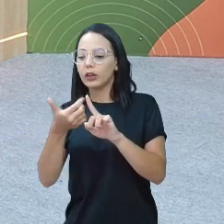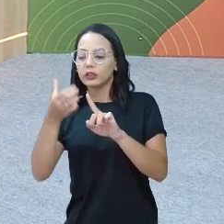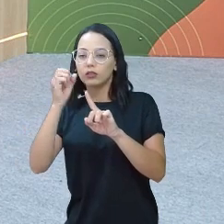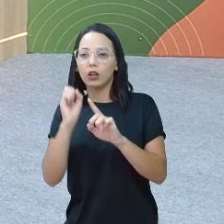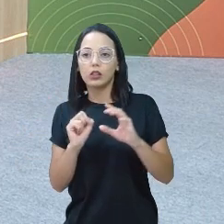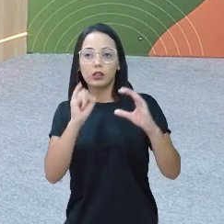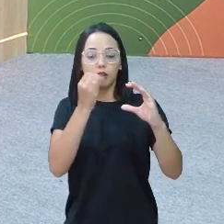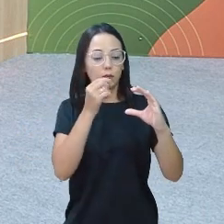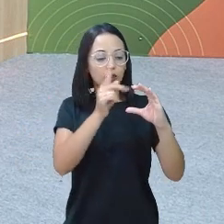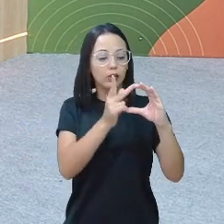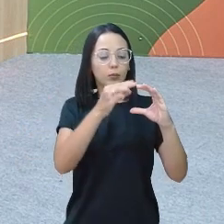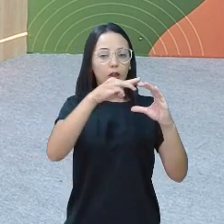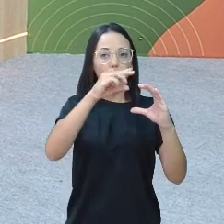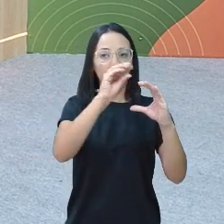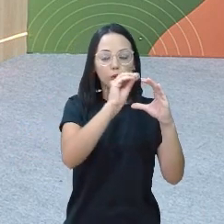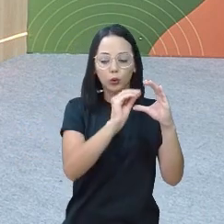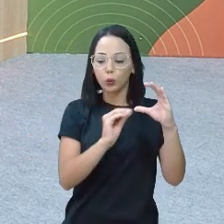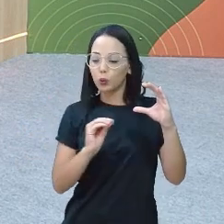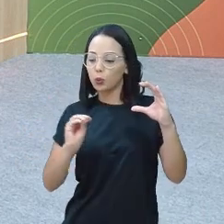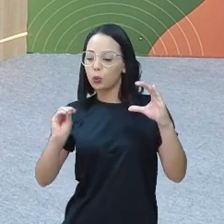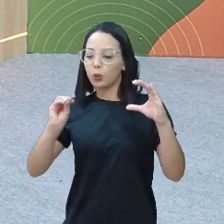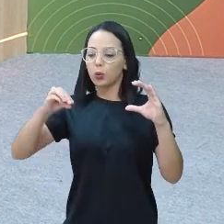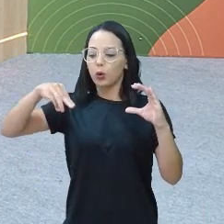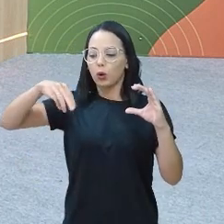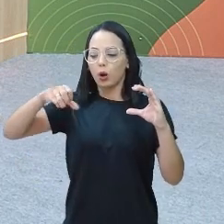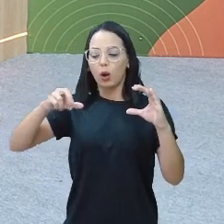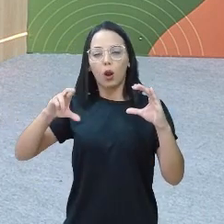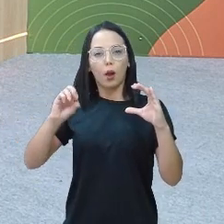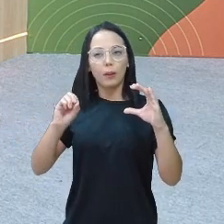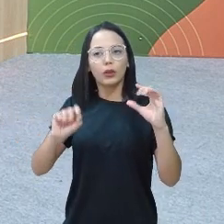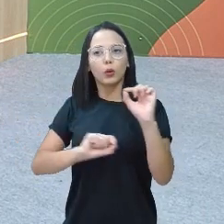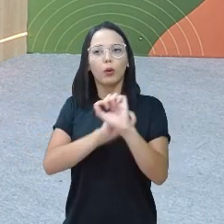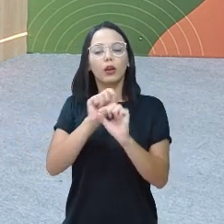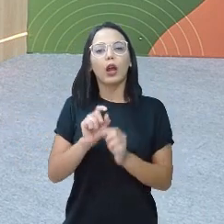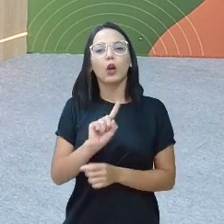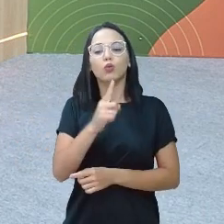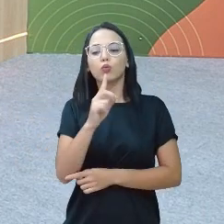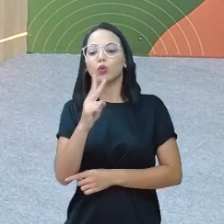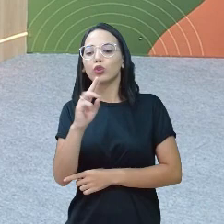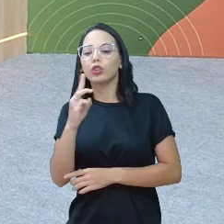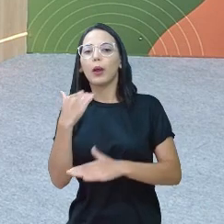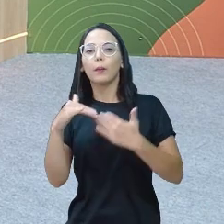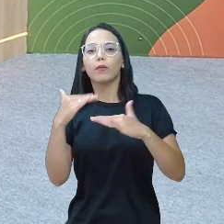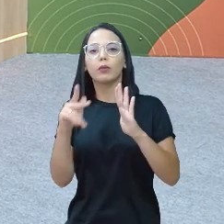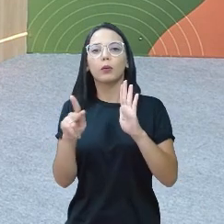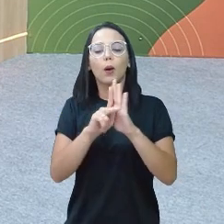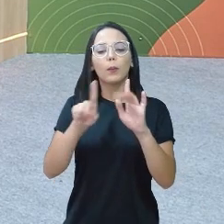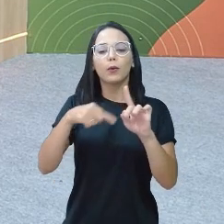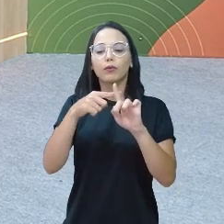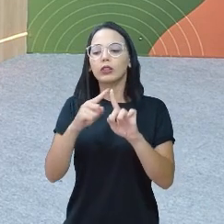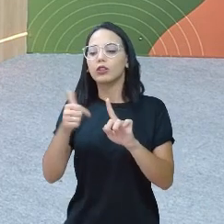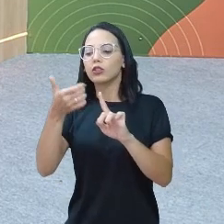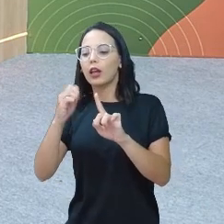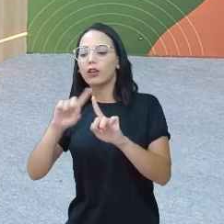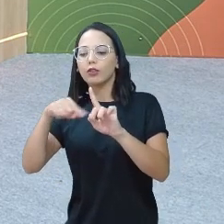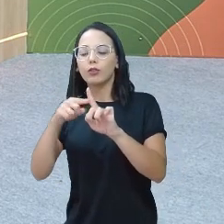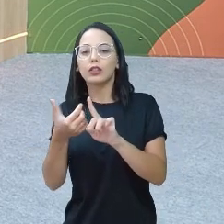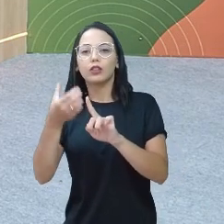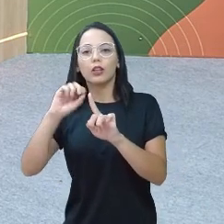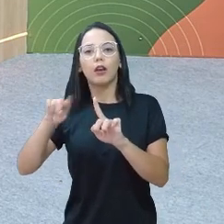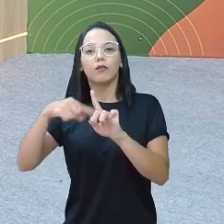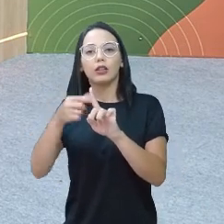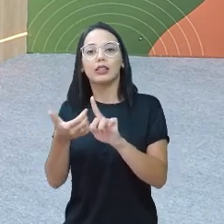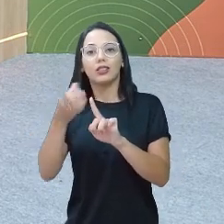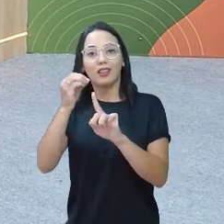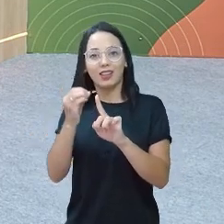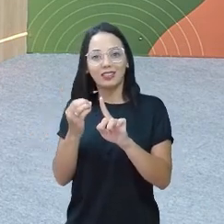saio desse quilômetro e venho para o metro, eu faço 1, 2, 3 movimentos. Então, a gente vai ter que multiplicar por